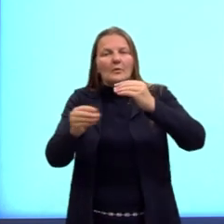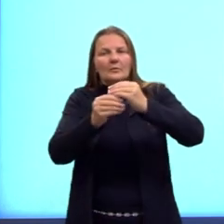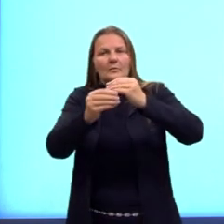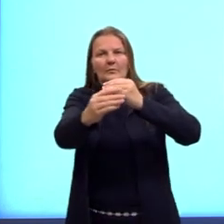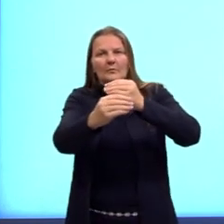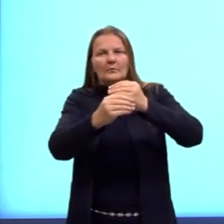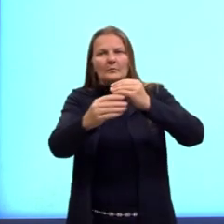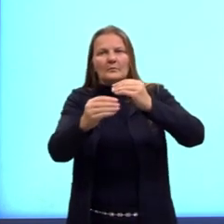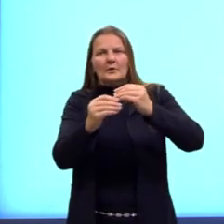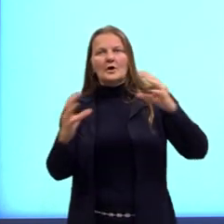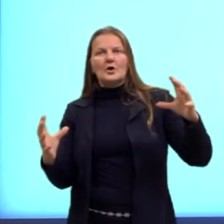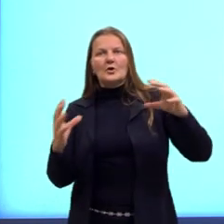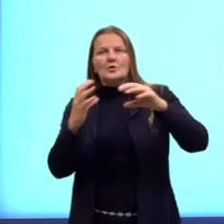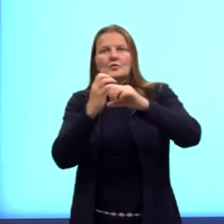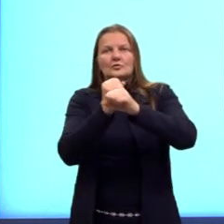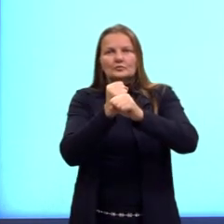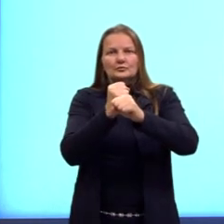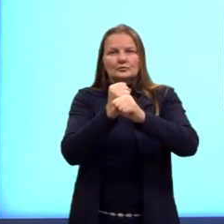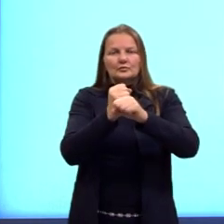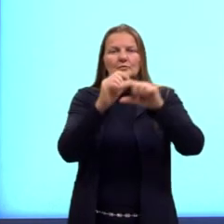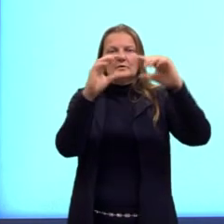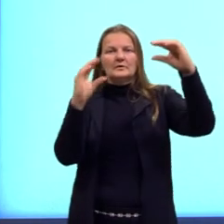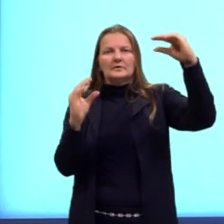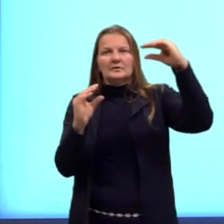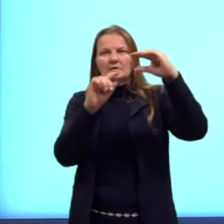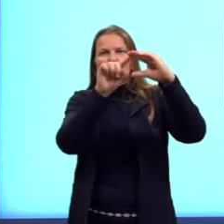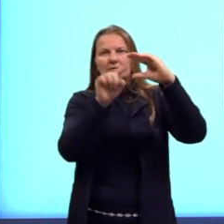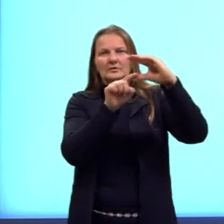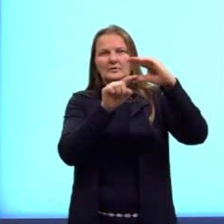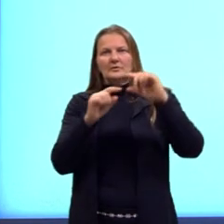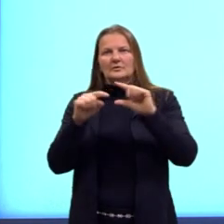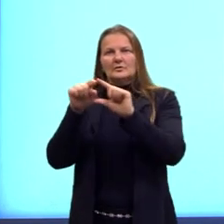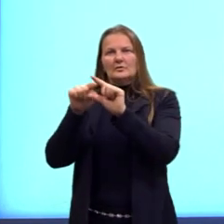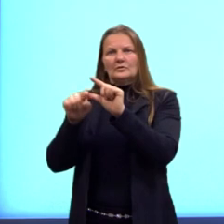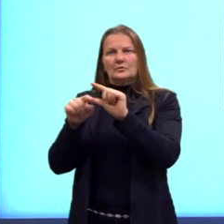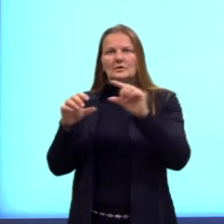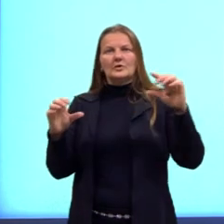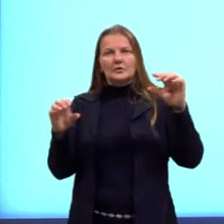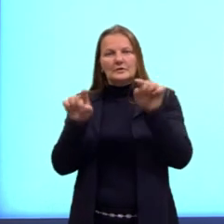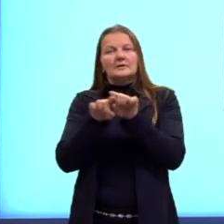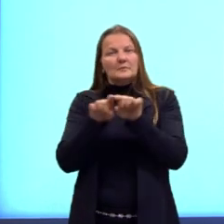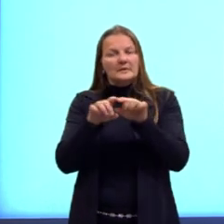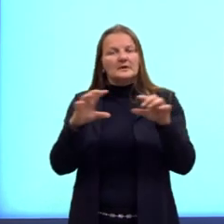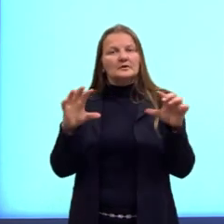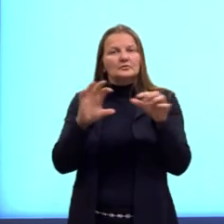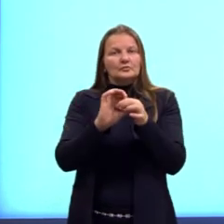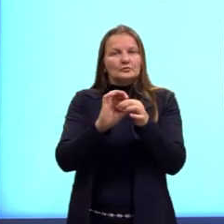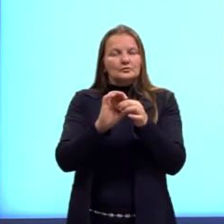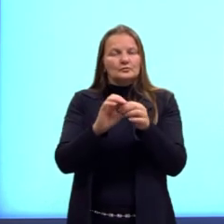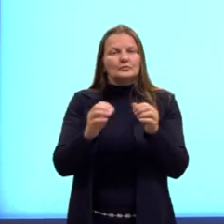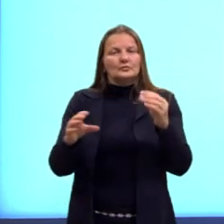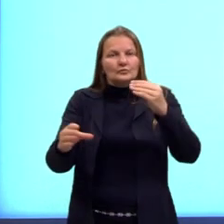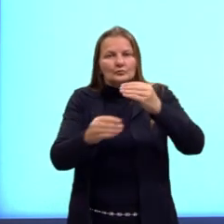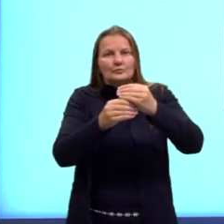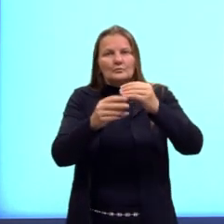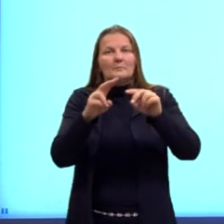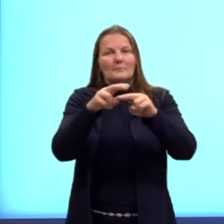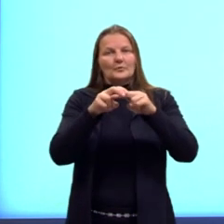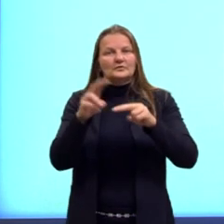porque a soma desses outros dois ângulos agudos também formam 90 graus tão complementares